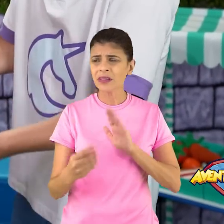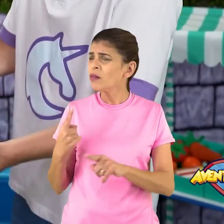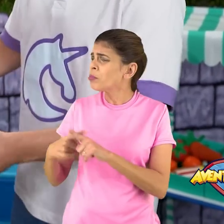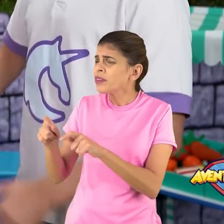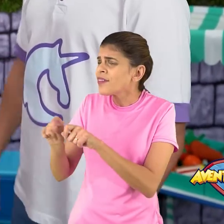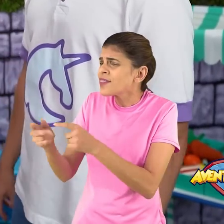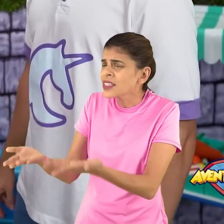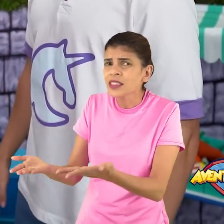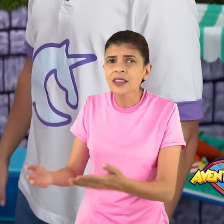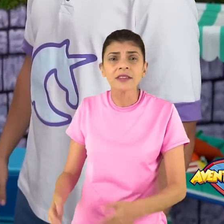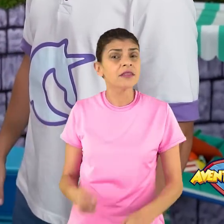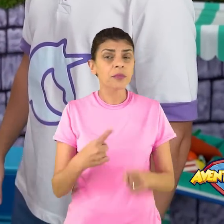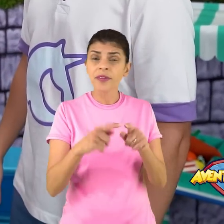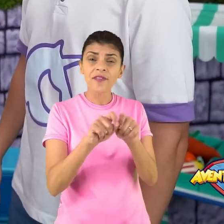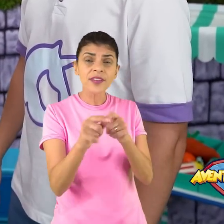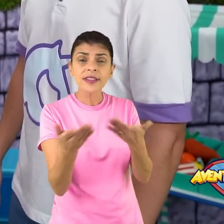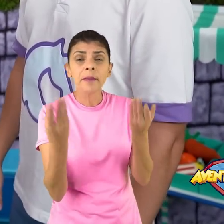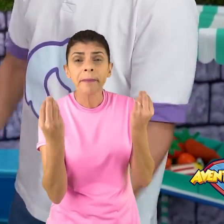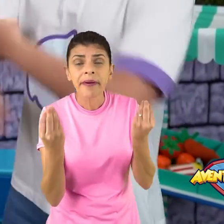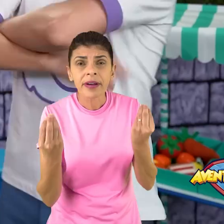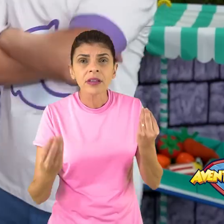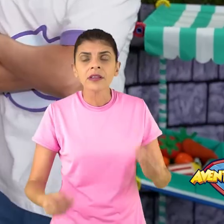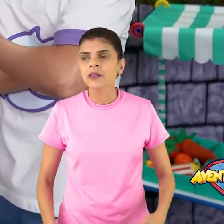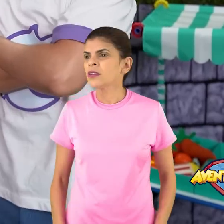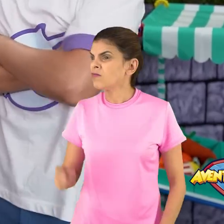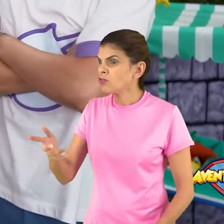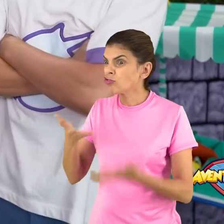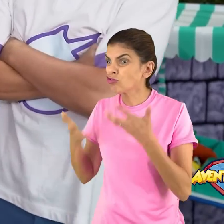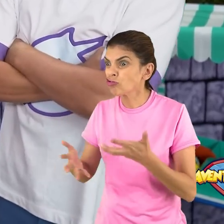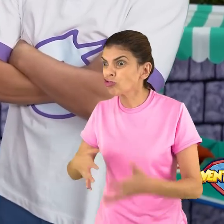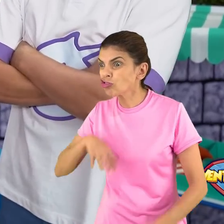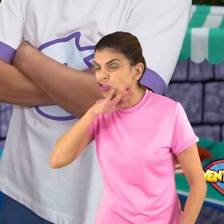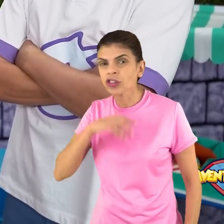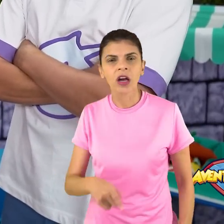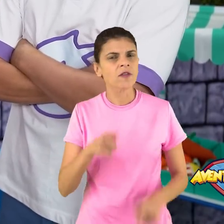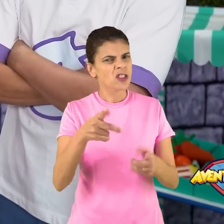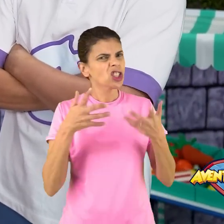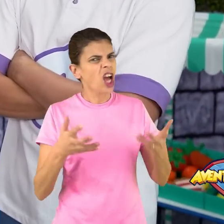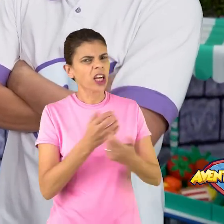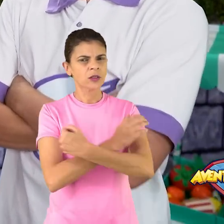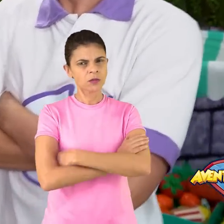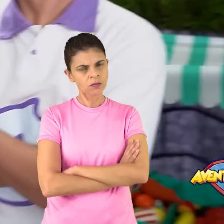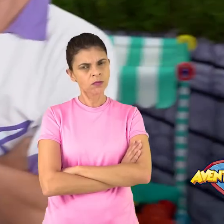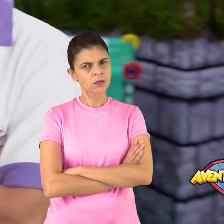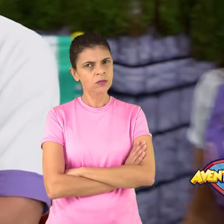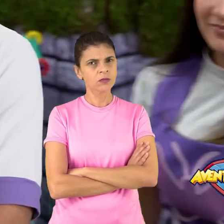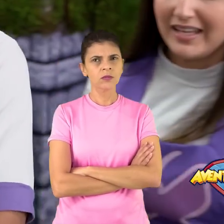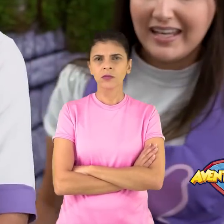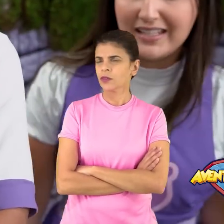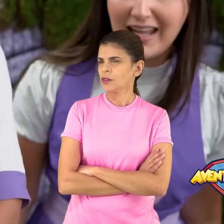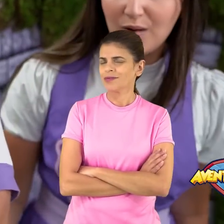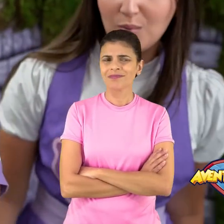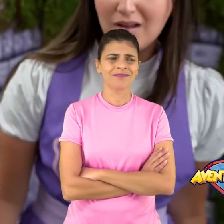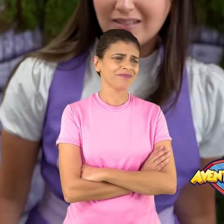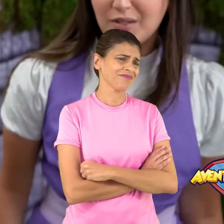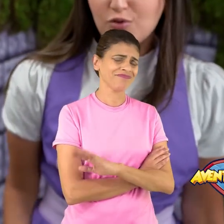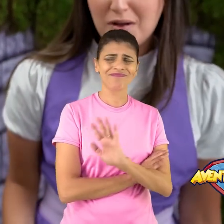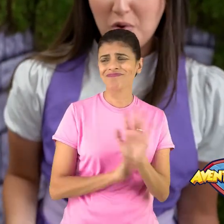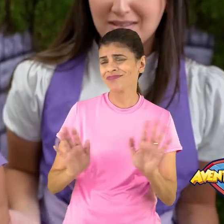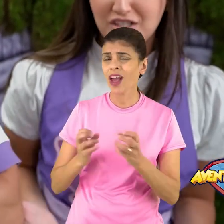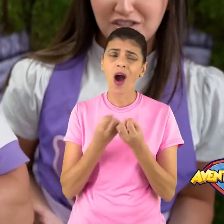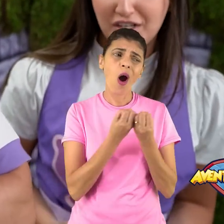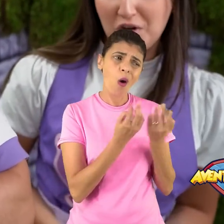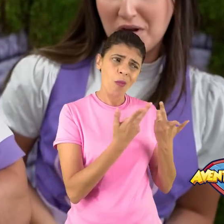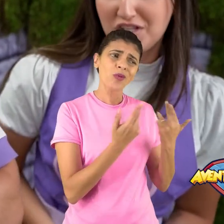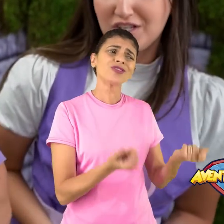Você tá fazendo isso? Por que você tá fazendo isso? Você é muito chata! Você é muito chata! Ei, Léo, tem